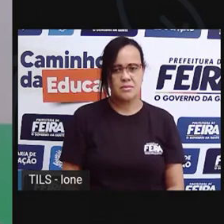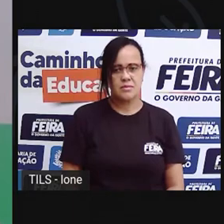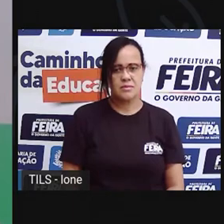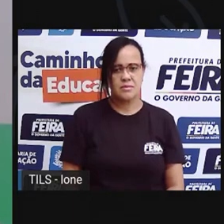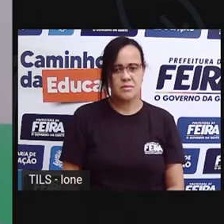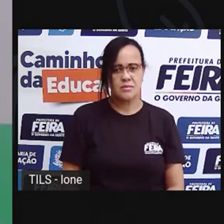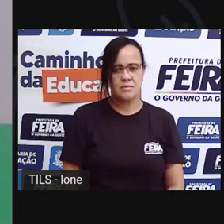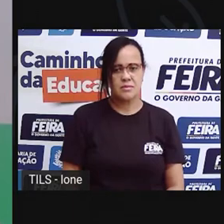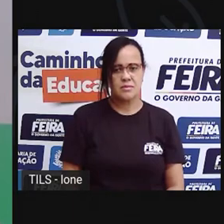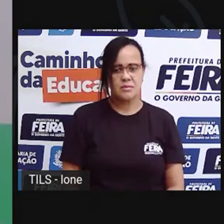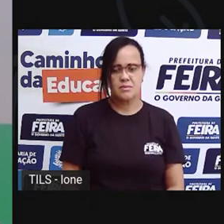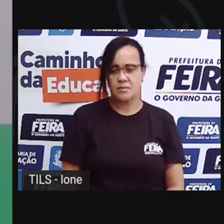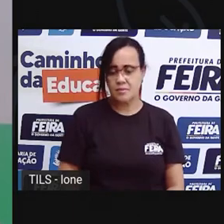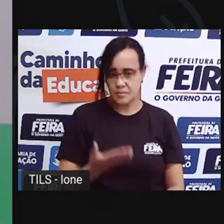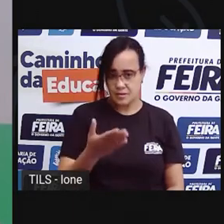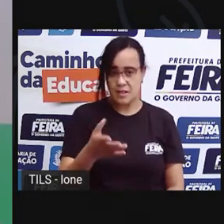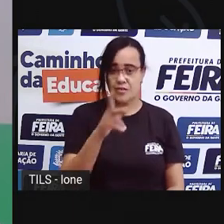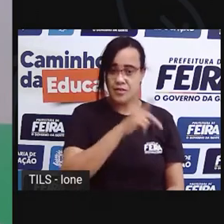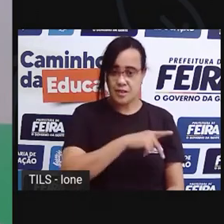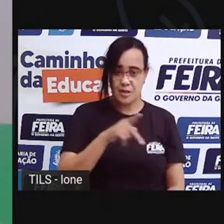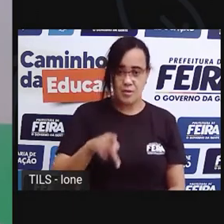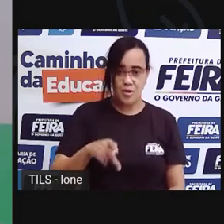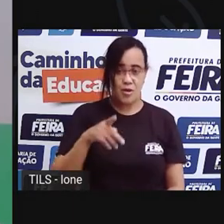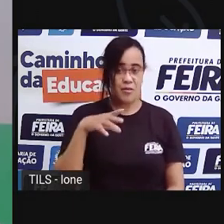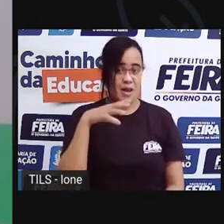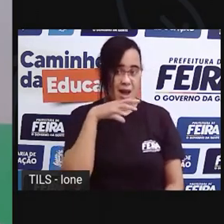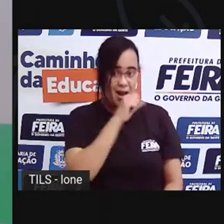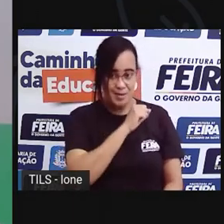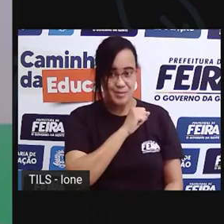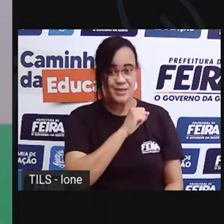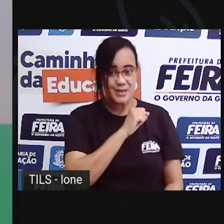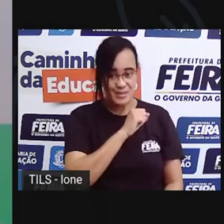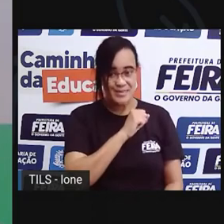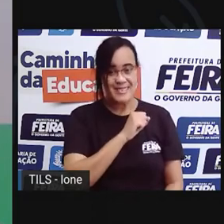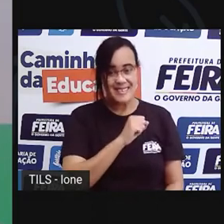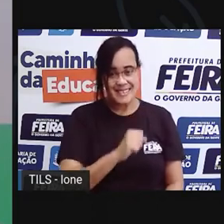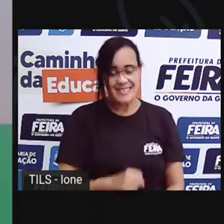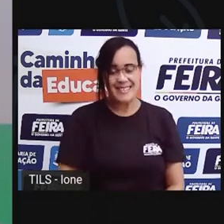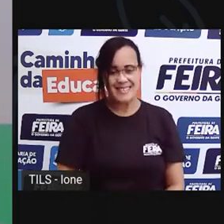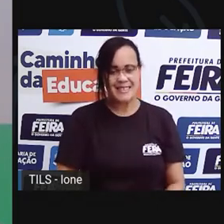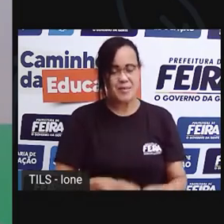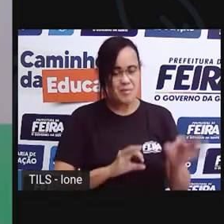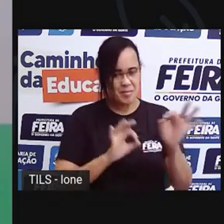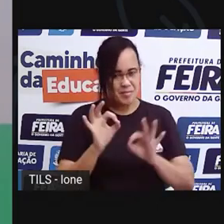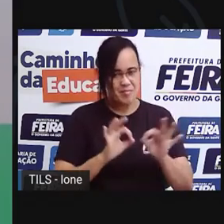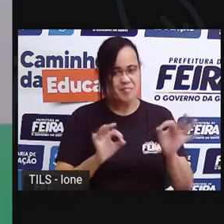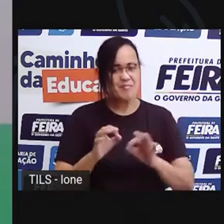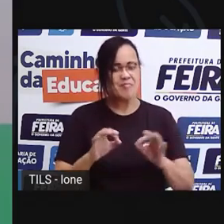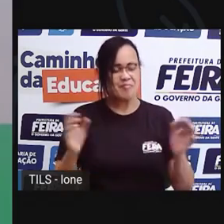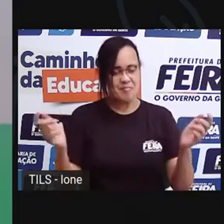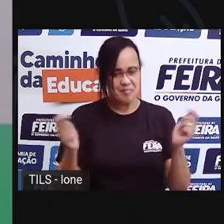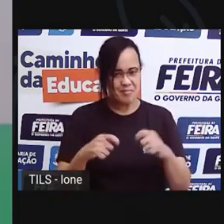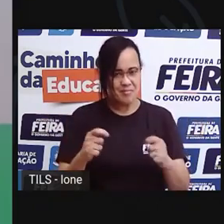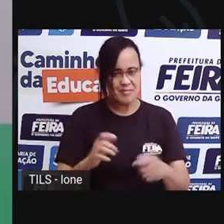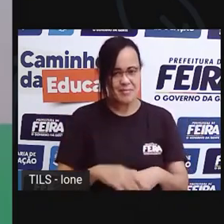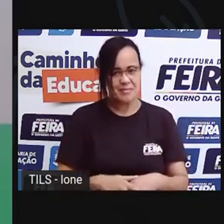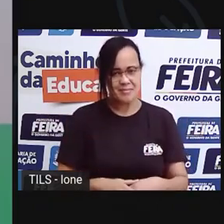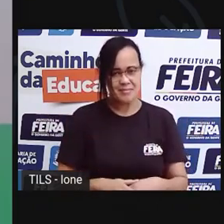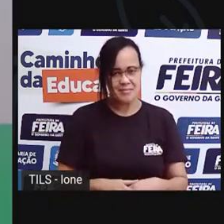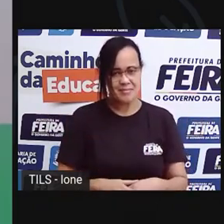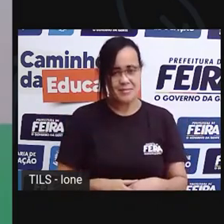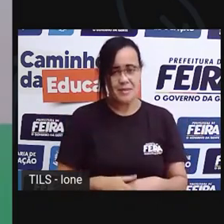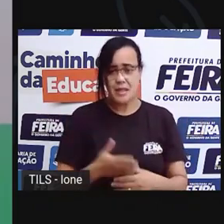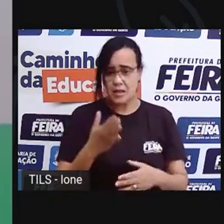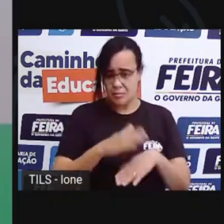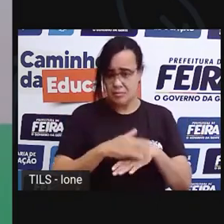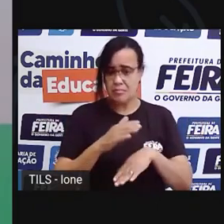Como a Pro tá fazendo aqui rapidinho, né? Não dá pra gente fazer todos os detalhes, mas aí você pode, ó, ir enfeitando o